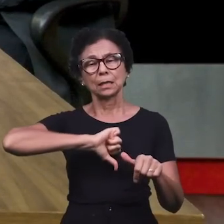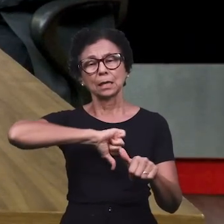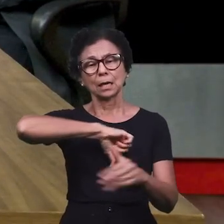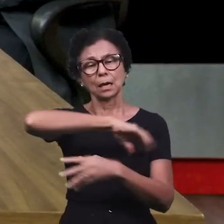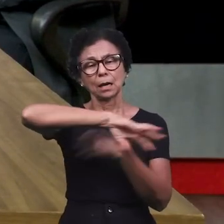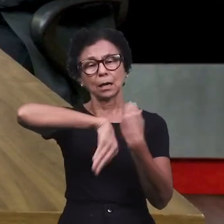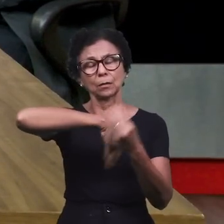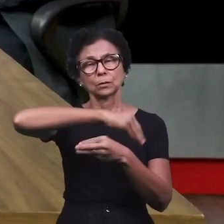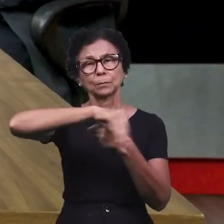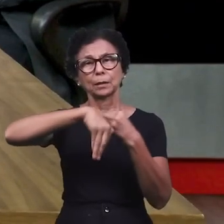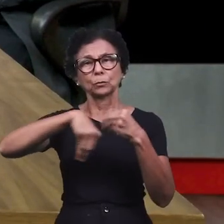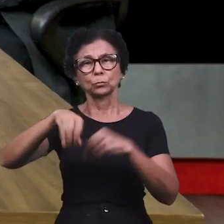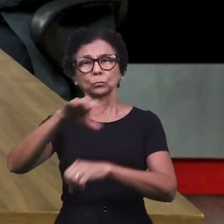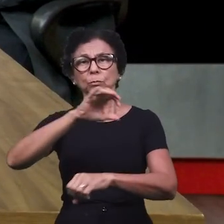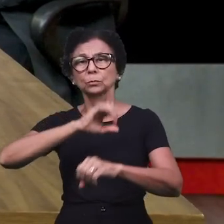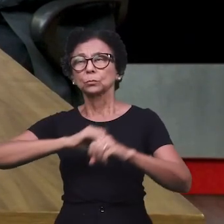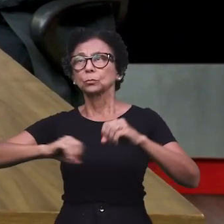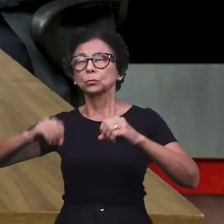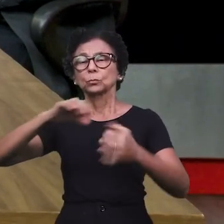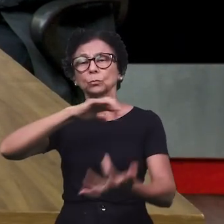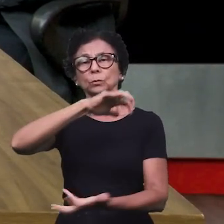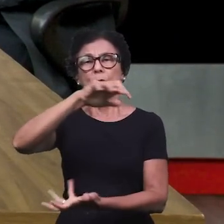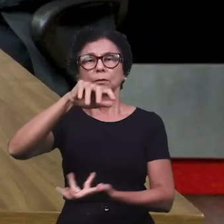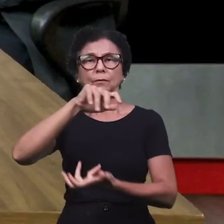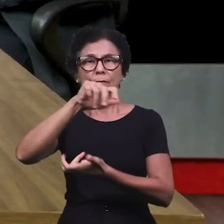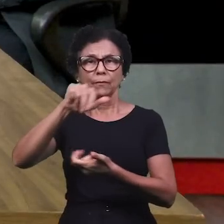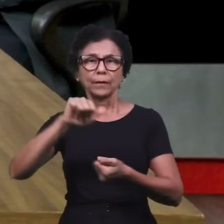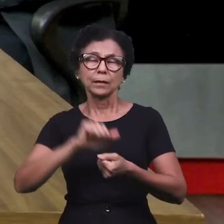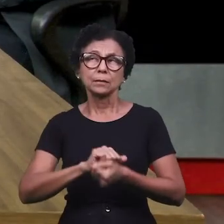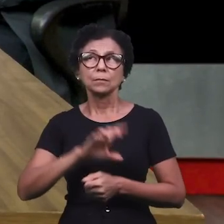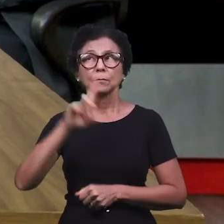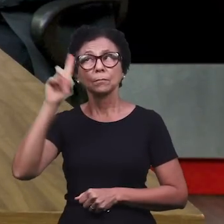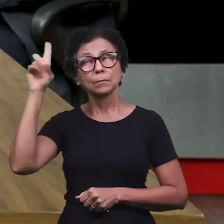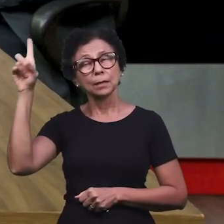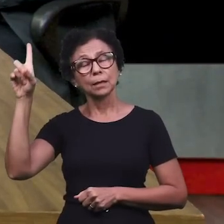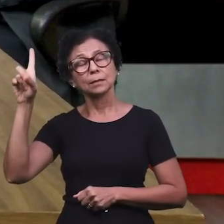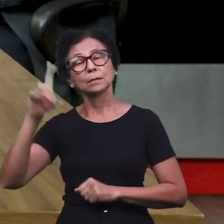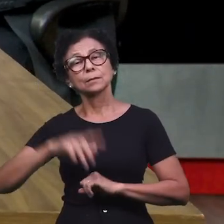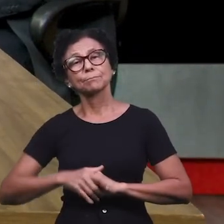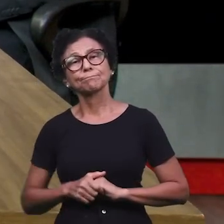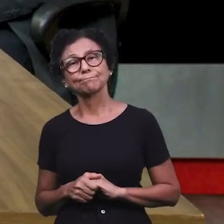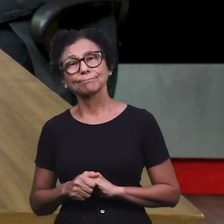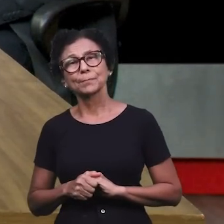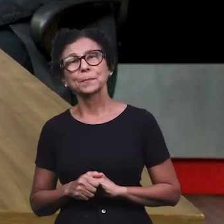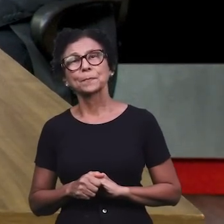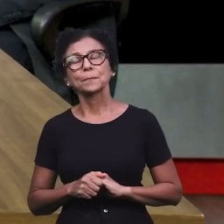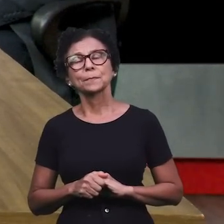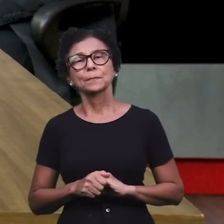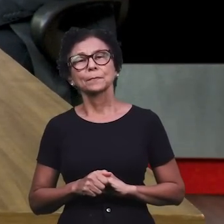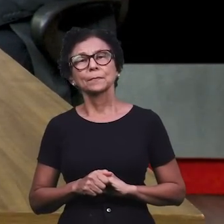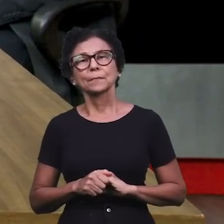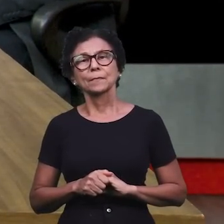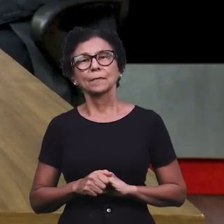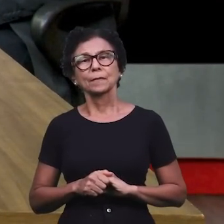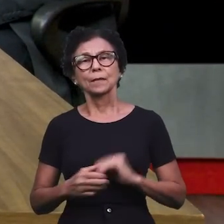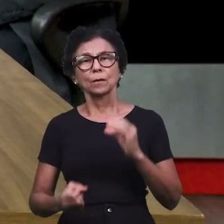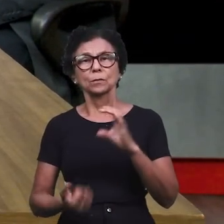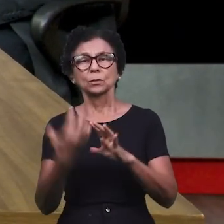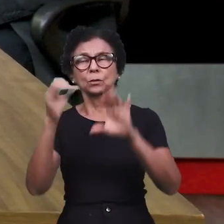coisas. Então, só que a palavra fala ali, né, que no princípio Deus criou os céus e a